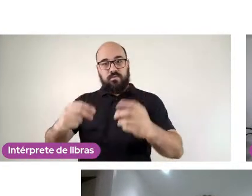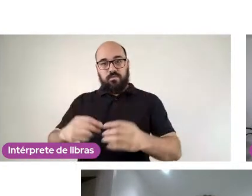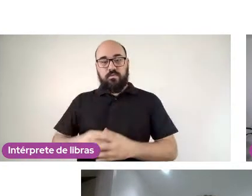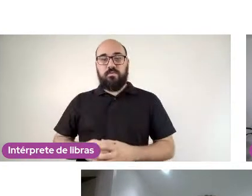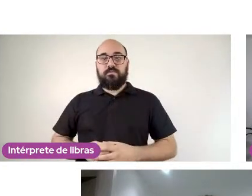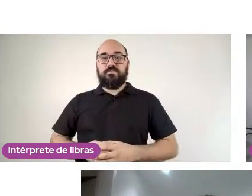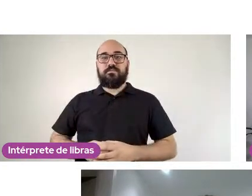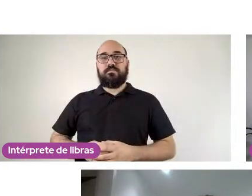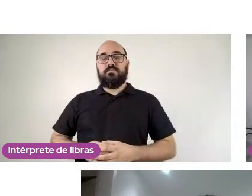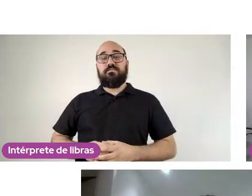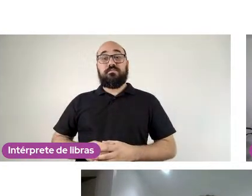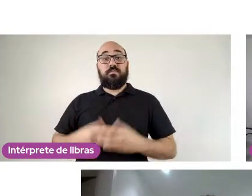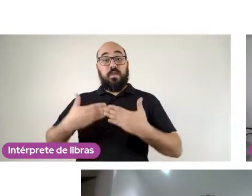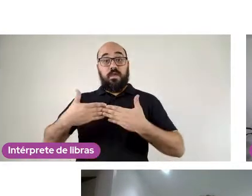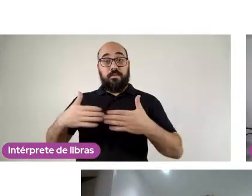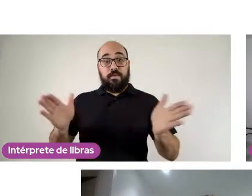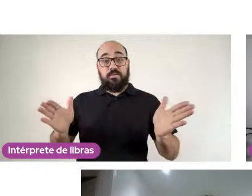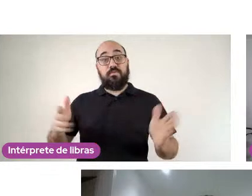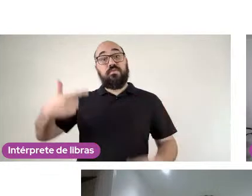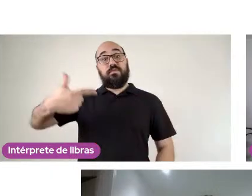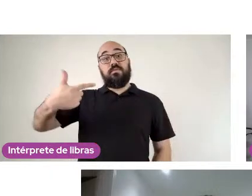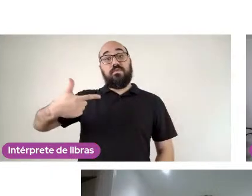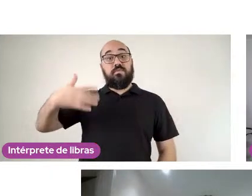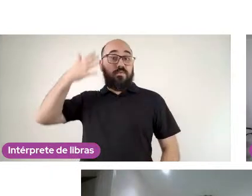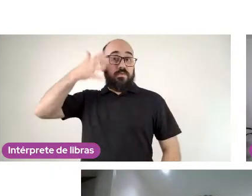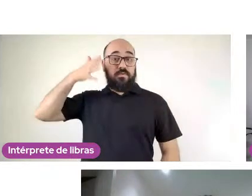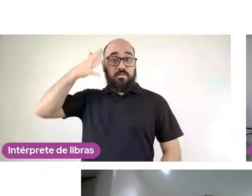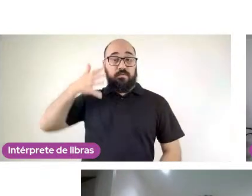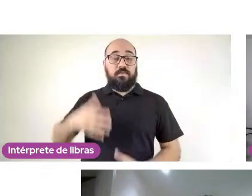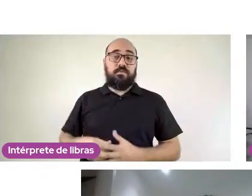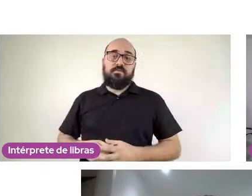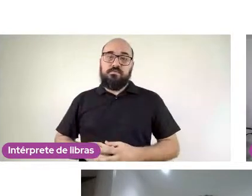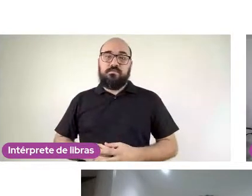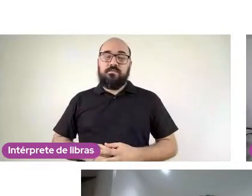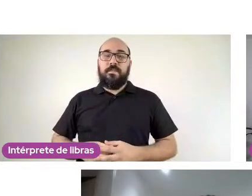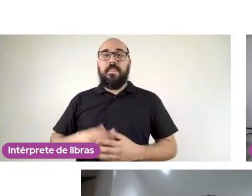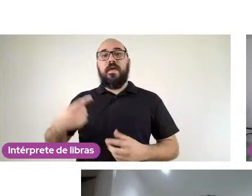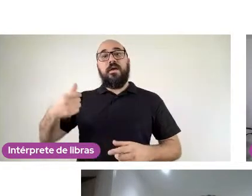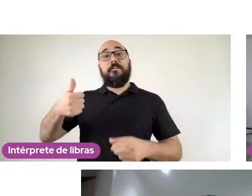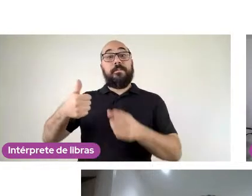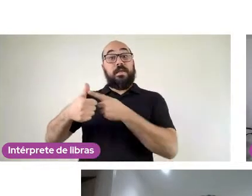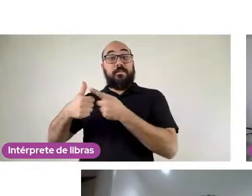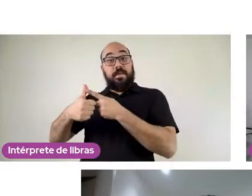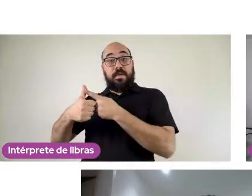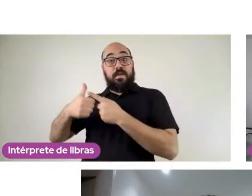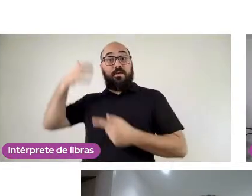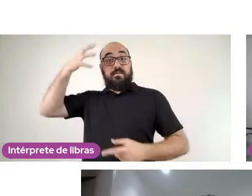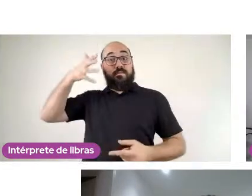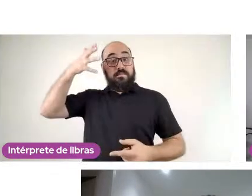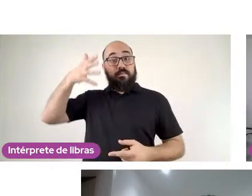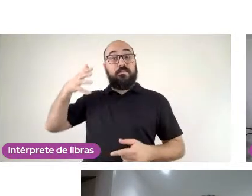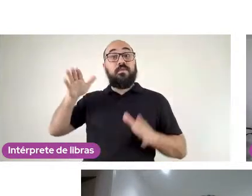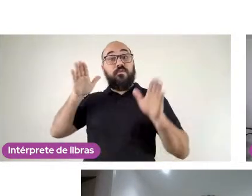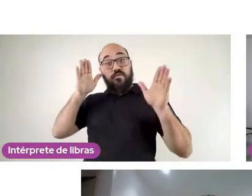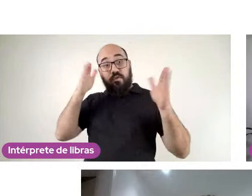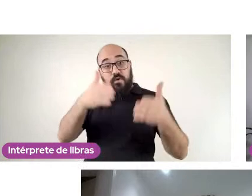dar abertura à nossa segunda mesa. A gente falou um pouco, a primeira mesa a gente estava voltado um pouco mais para as pesquisas, né? Para as